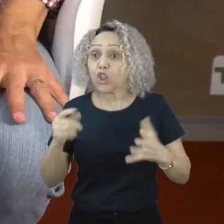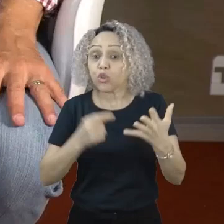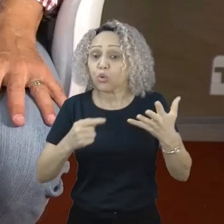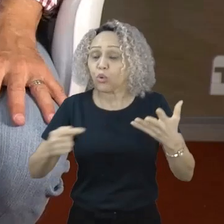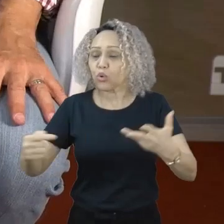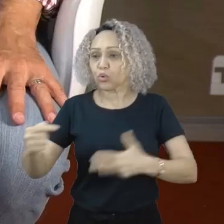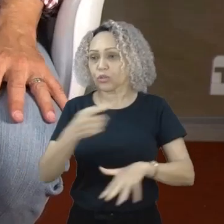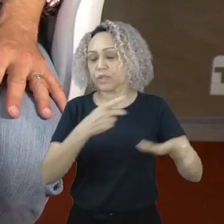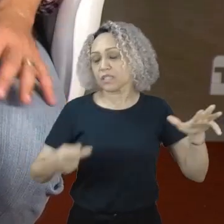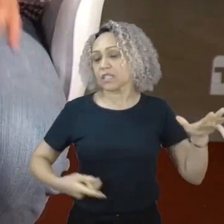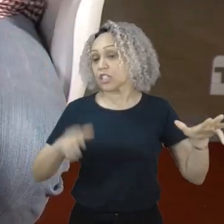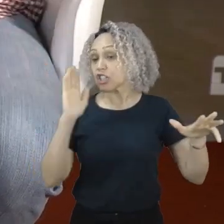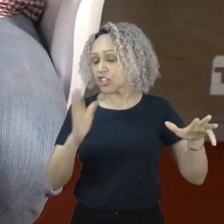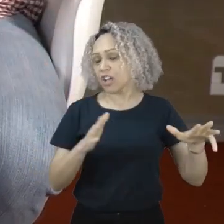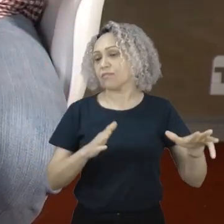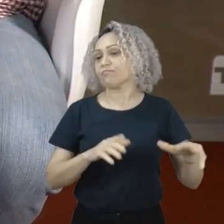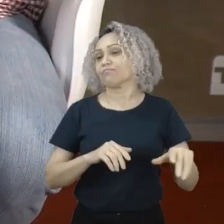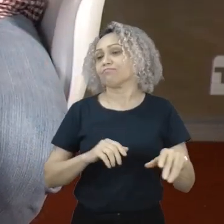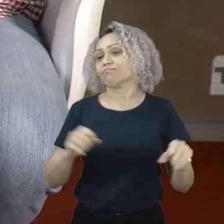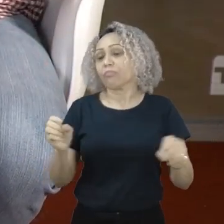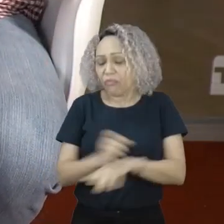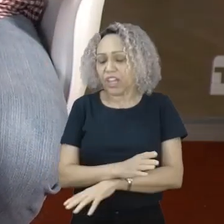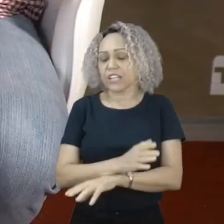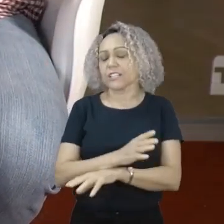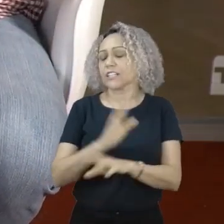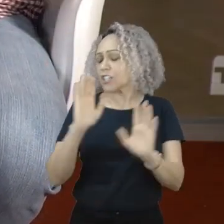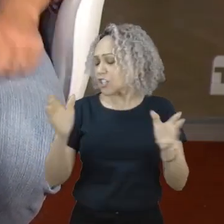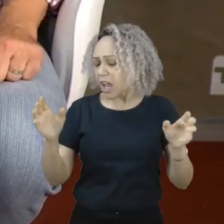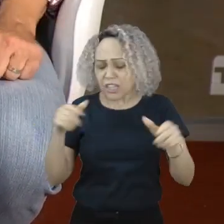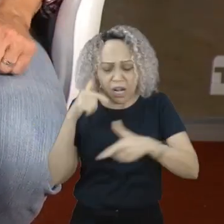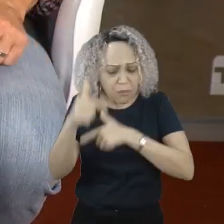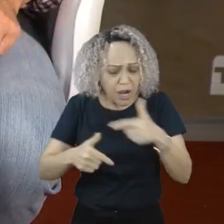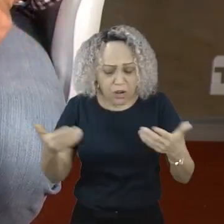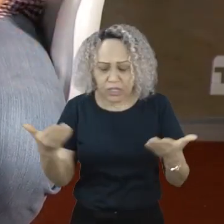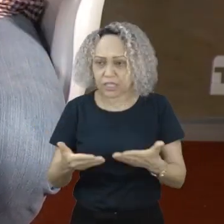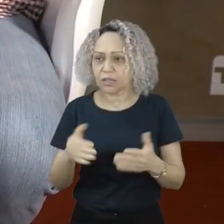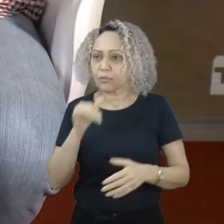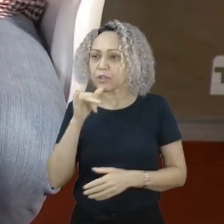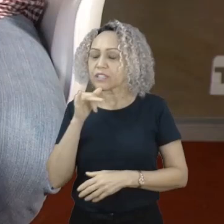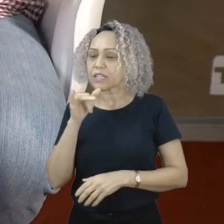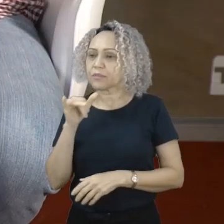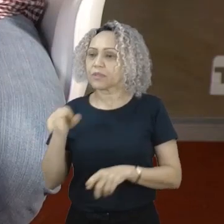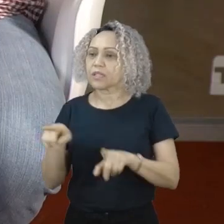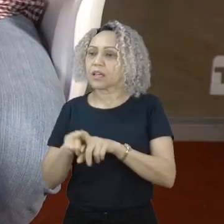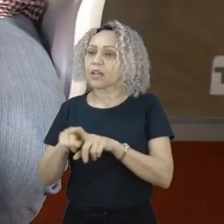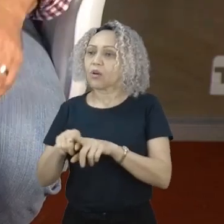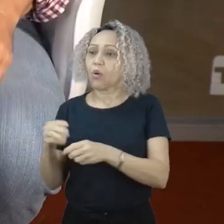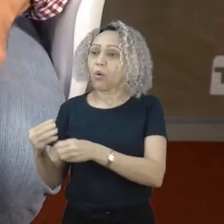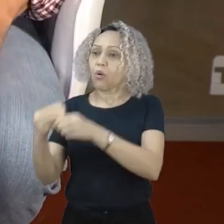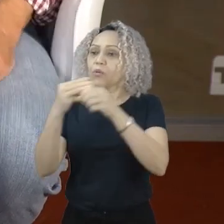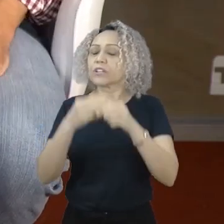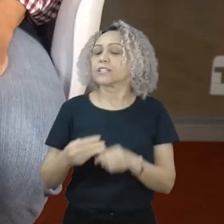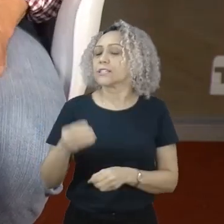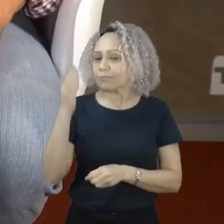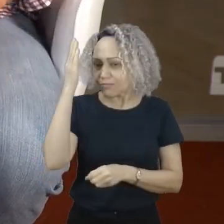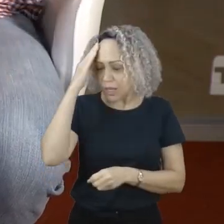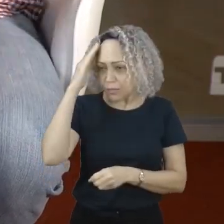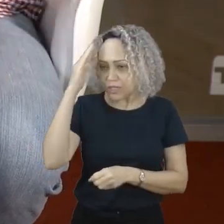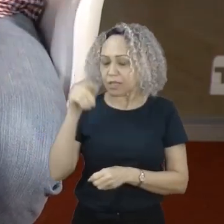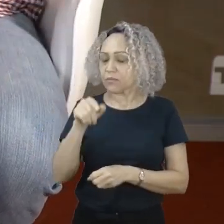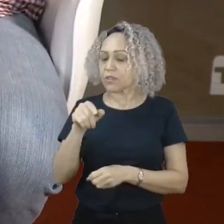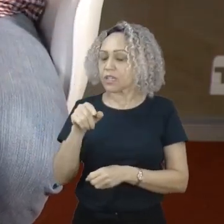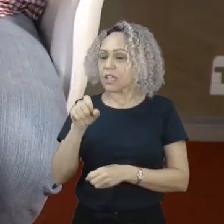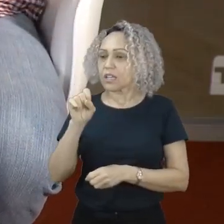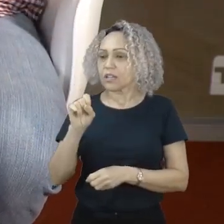Congresso Nacional, que foi a compensação da queda do FPM, ou seja, Os municípios estavam tendo queda no fundo de participação do